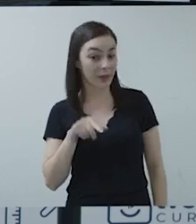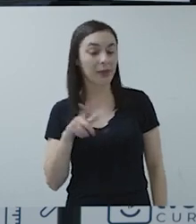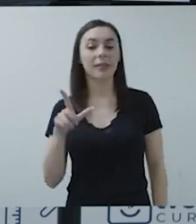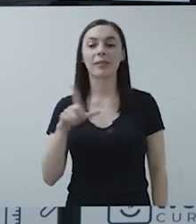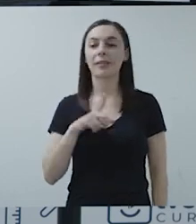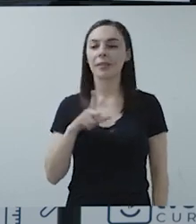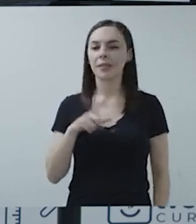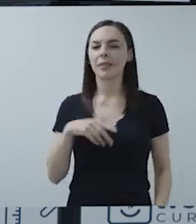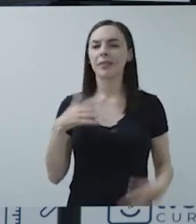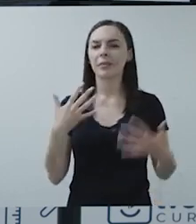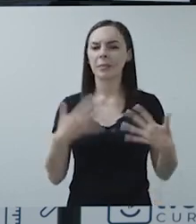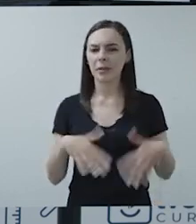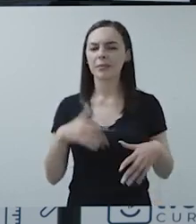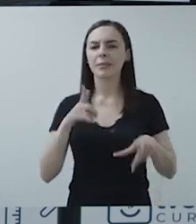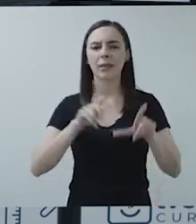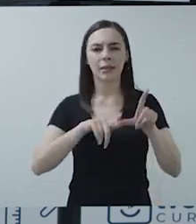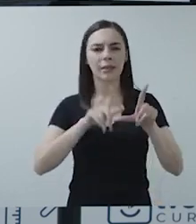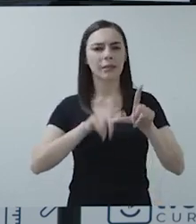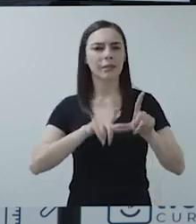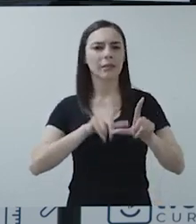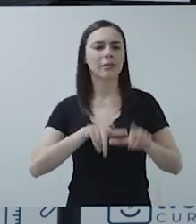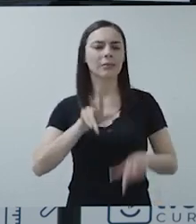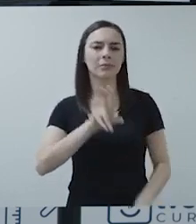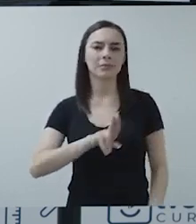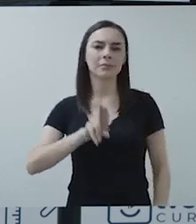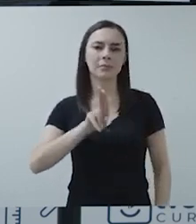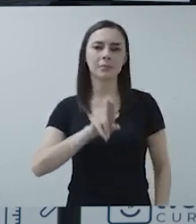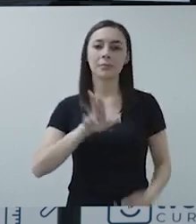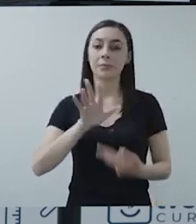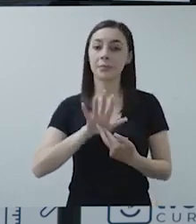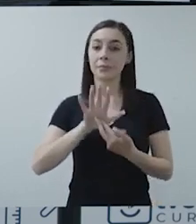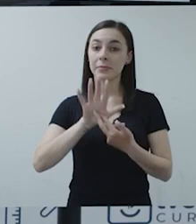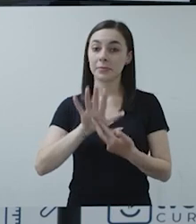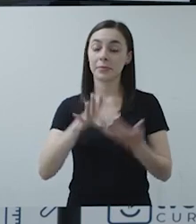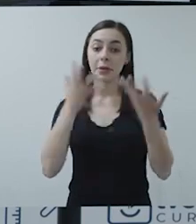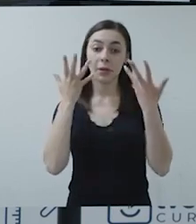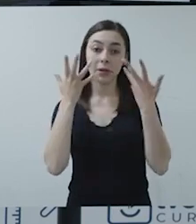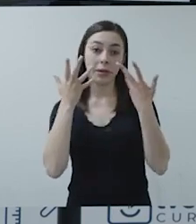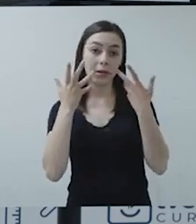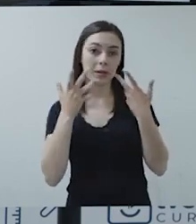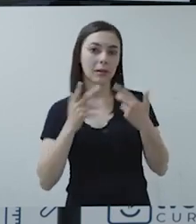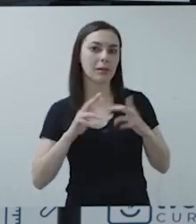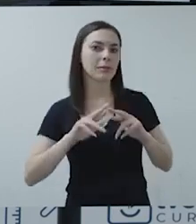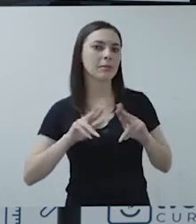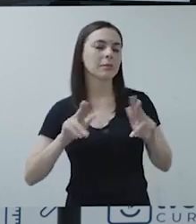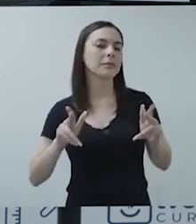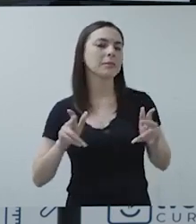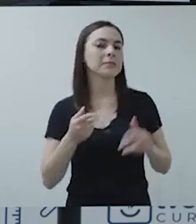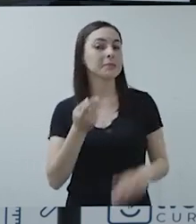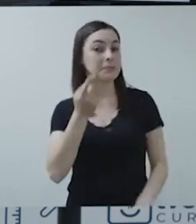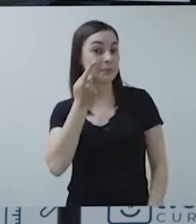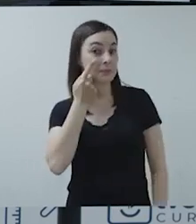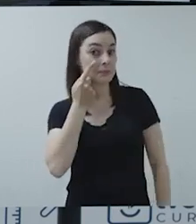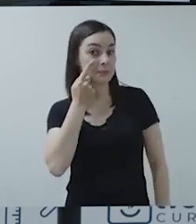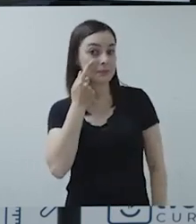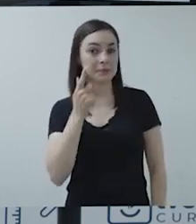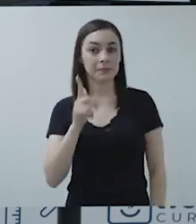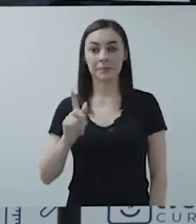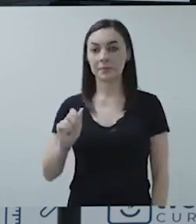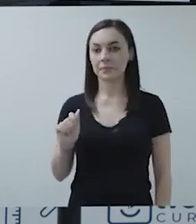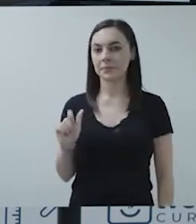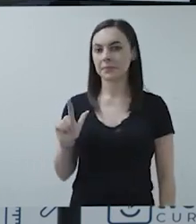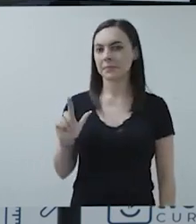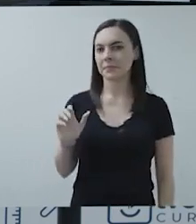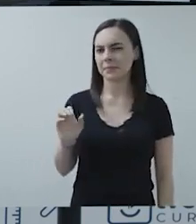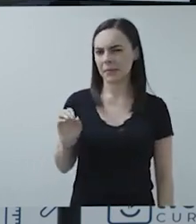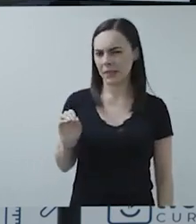várias vezes essas letras que representam o animal. Vamos ver? O